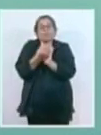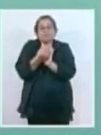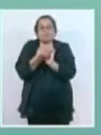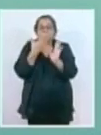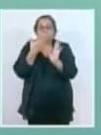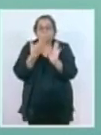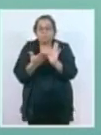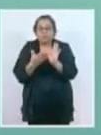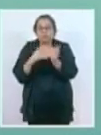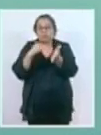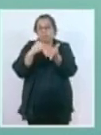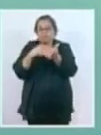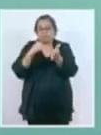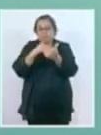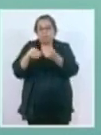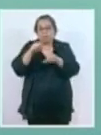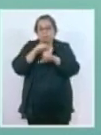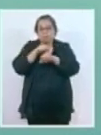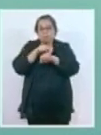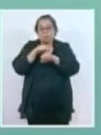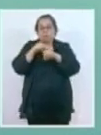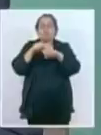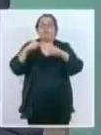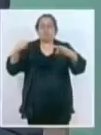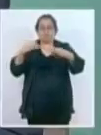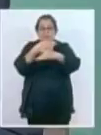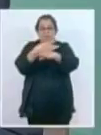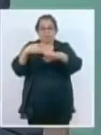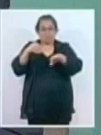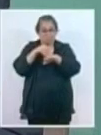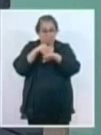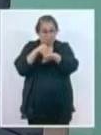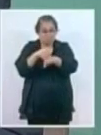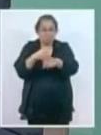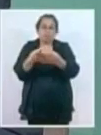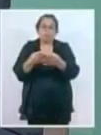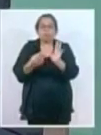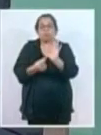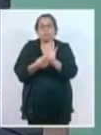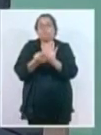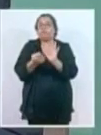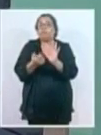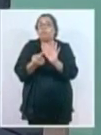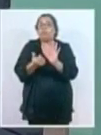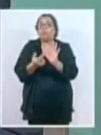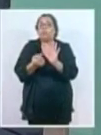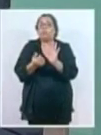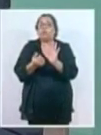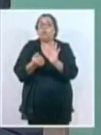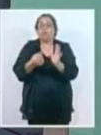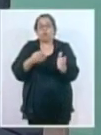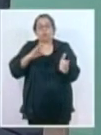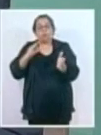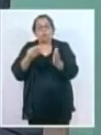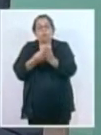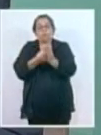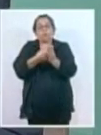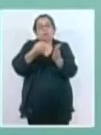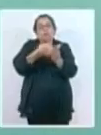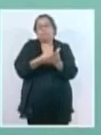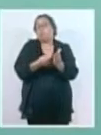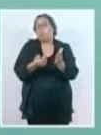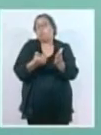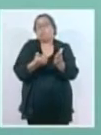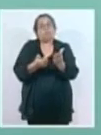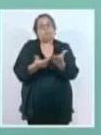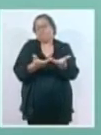solicitamos da CETRAN o orçamento, e esse orçamento ele foi equivocado. A emenda que nós direcionamos não daria nem para metade